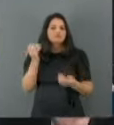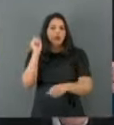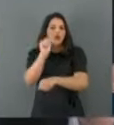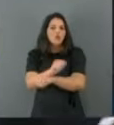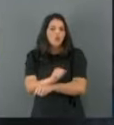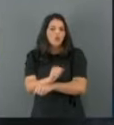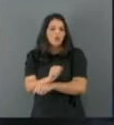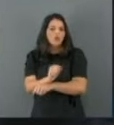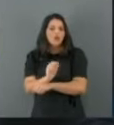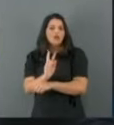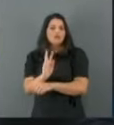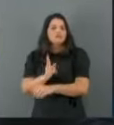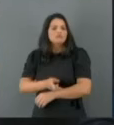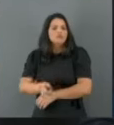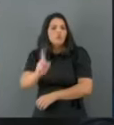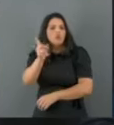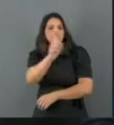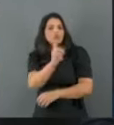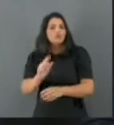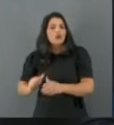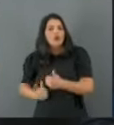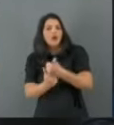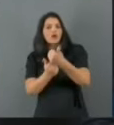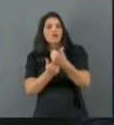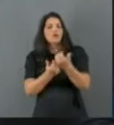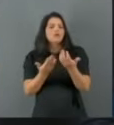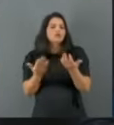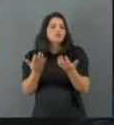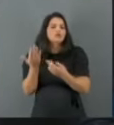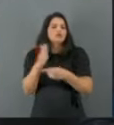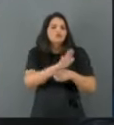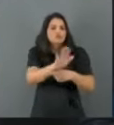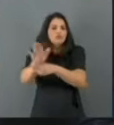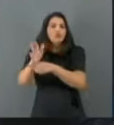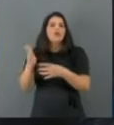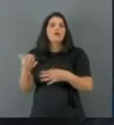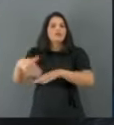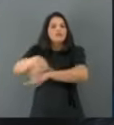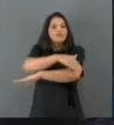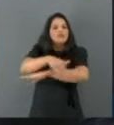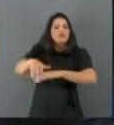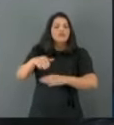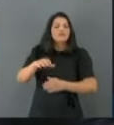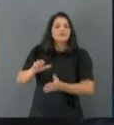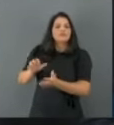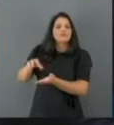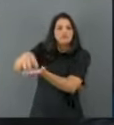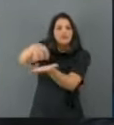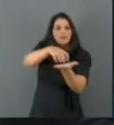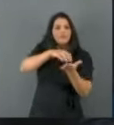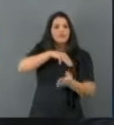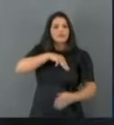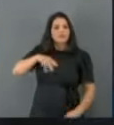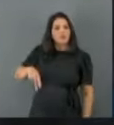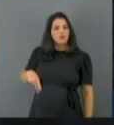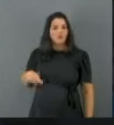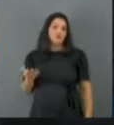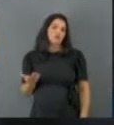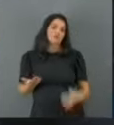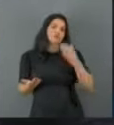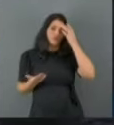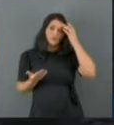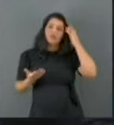presente, prestando auxílio, né, a essas entidades. Eu destaco aqui isso teve uma